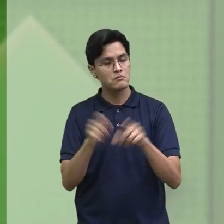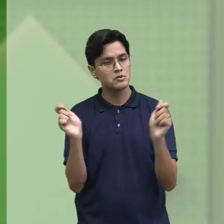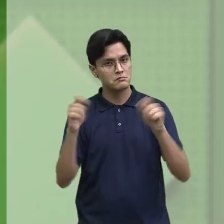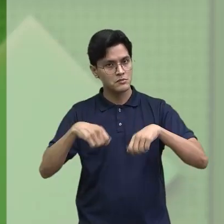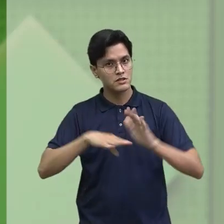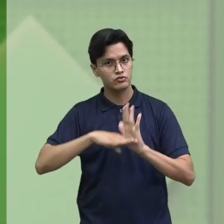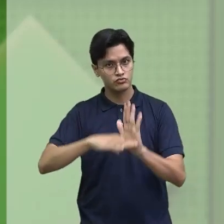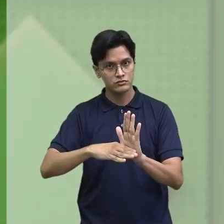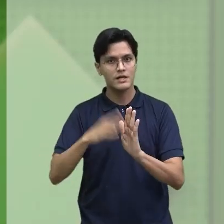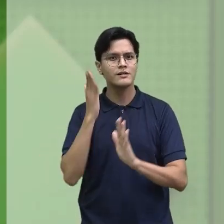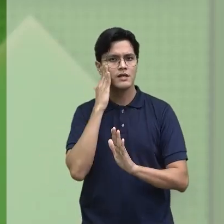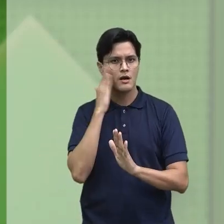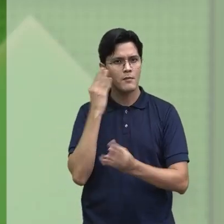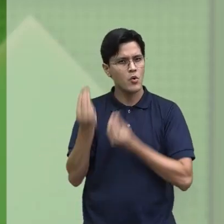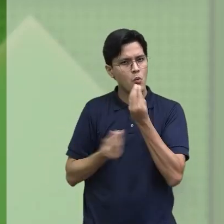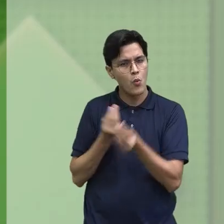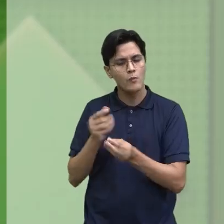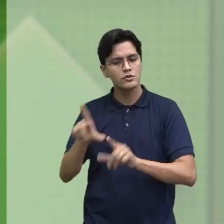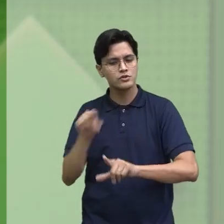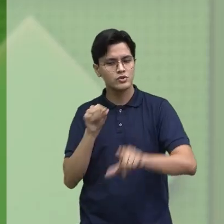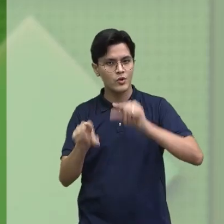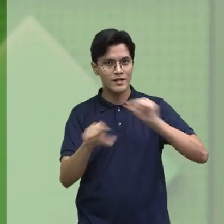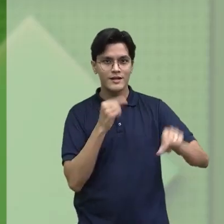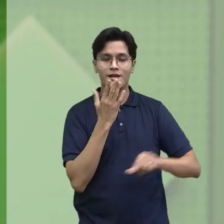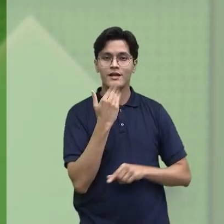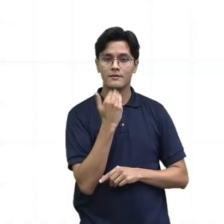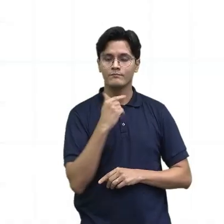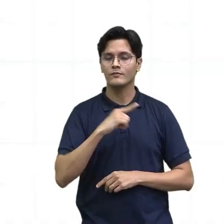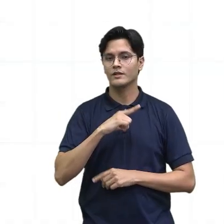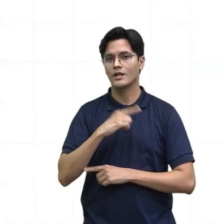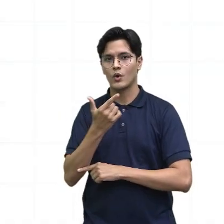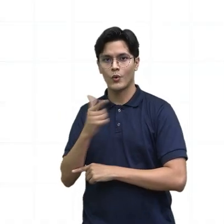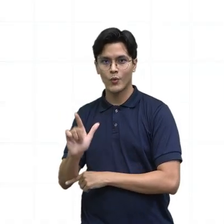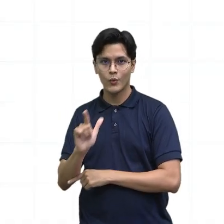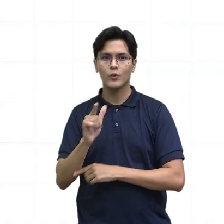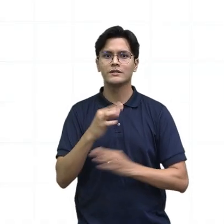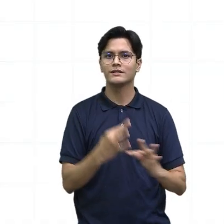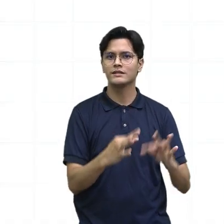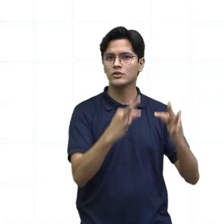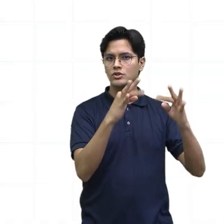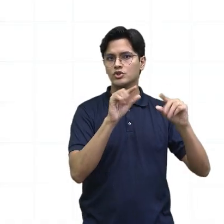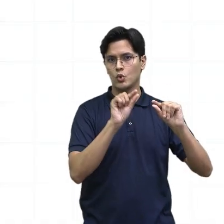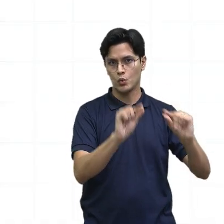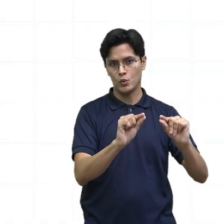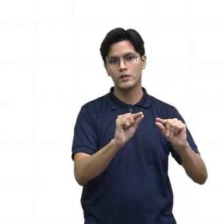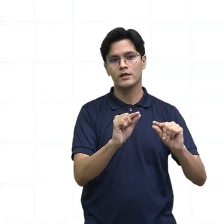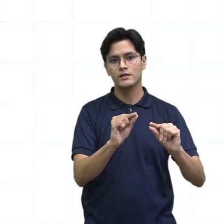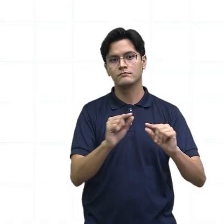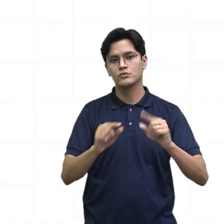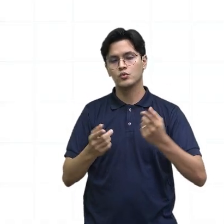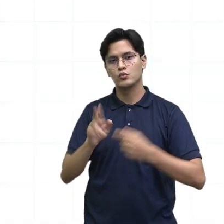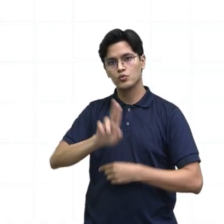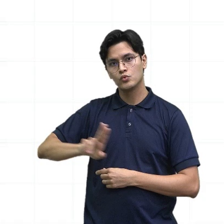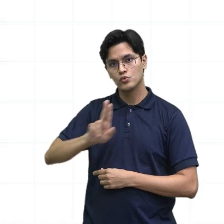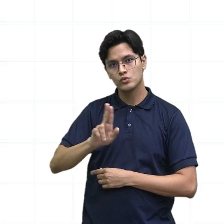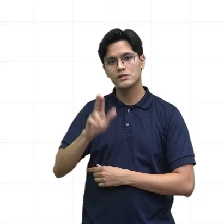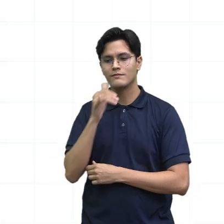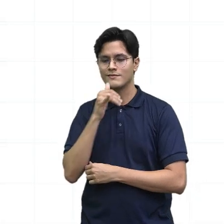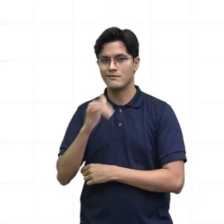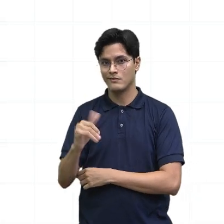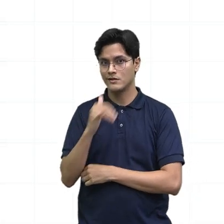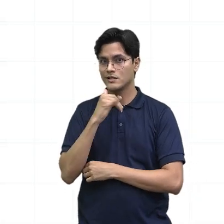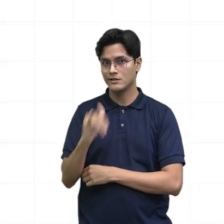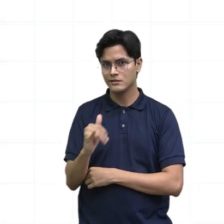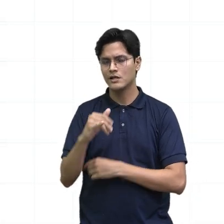Tem mais uma tecnologia que a gente vai falar, que é o pulso elétrico. O tratamento por pulso elétrico representa